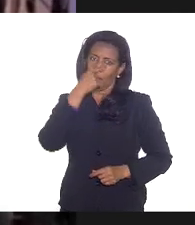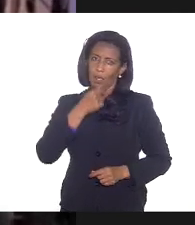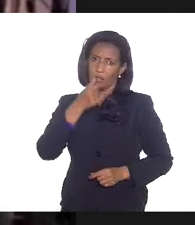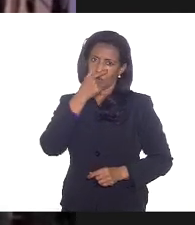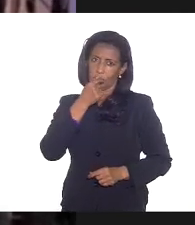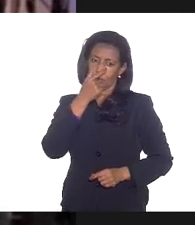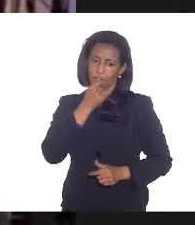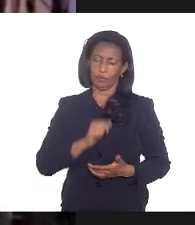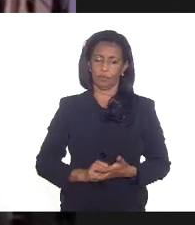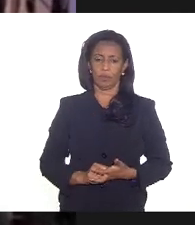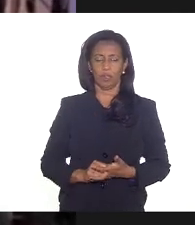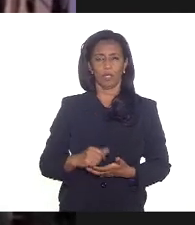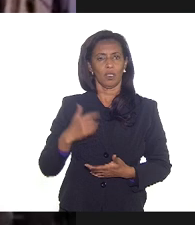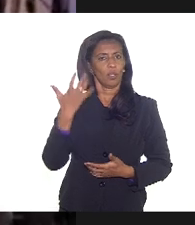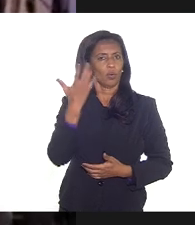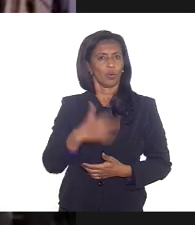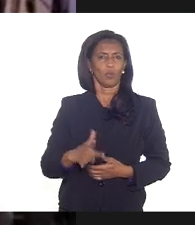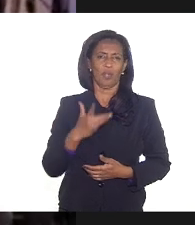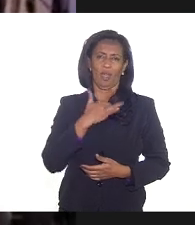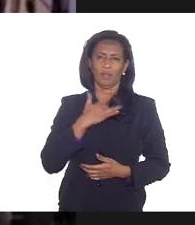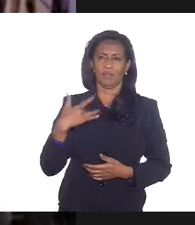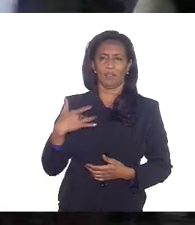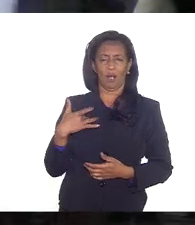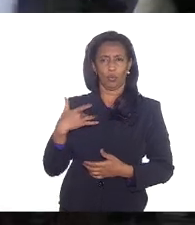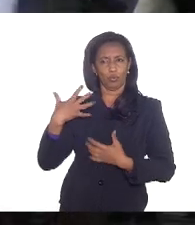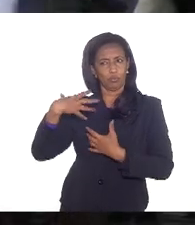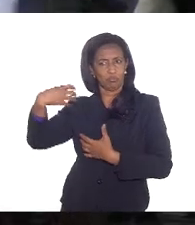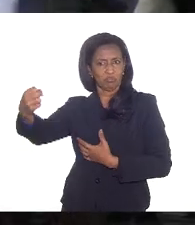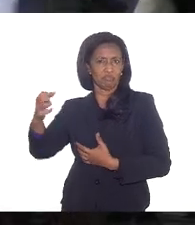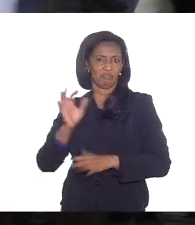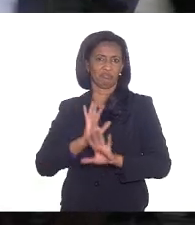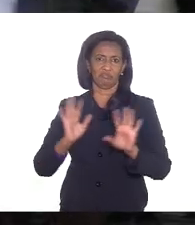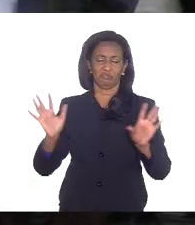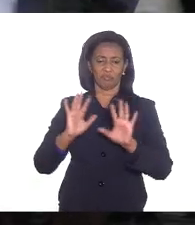não quero colocar em risco a saúde que ninguém